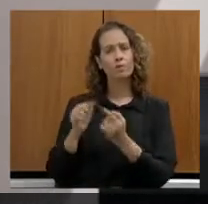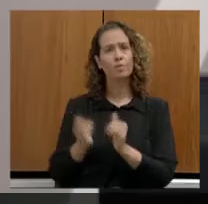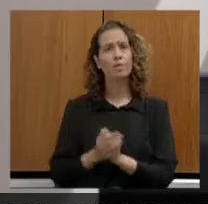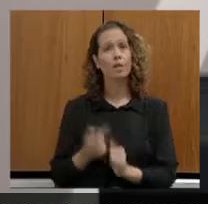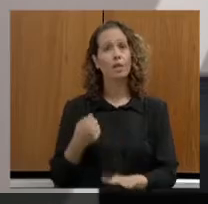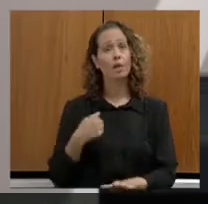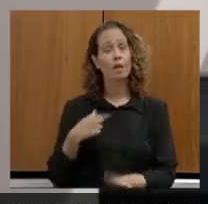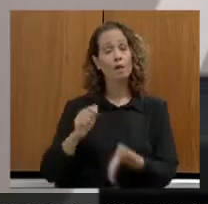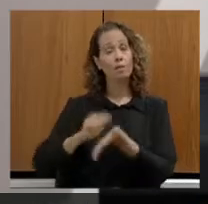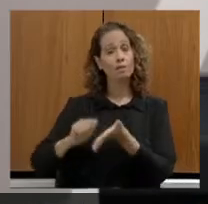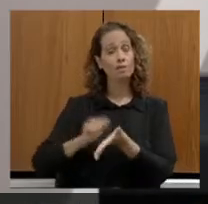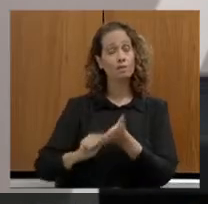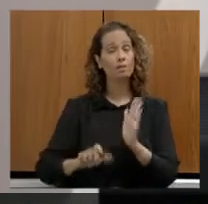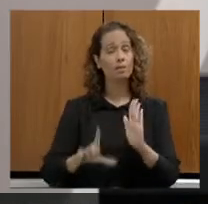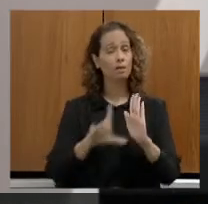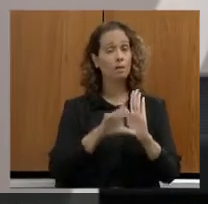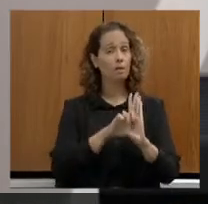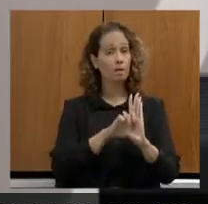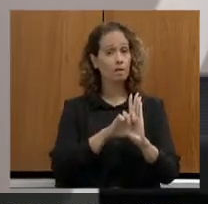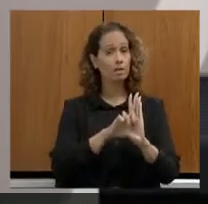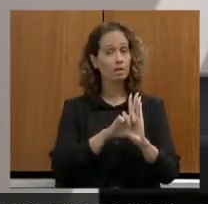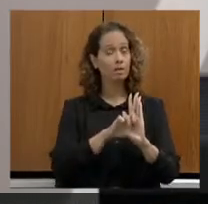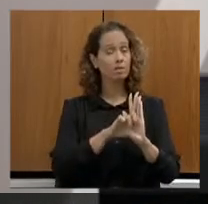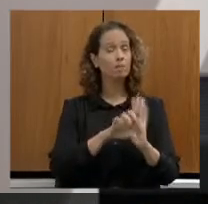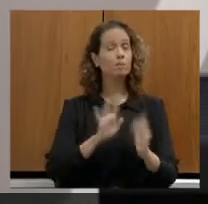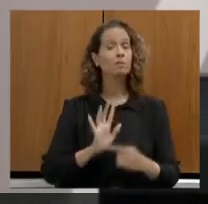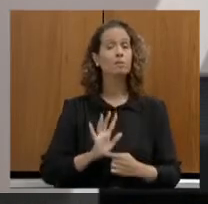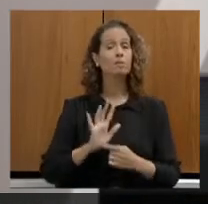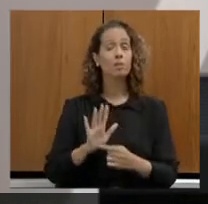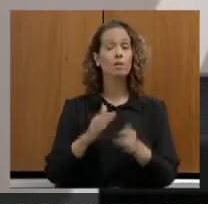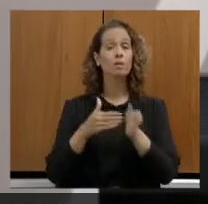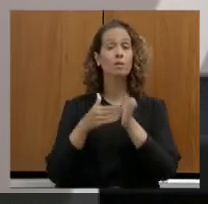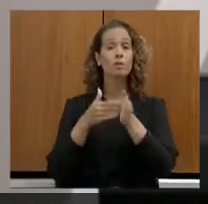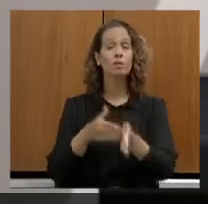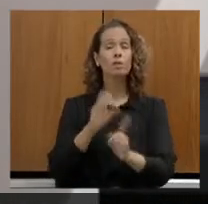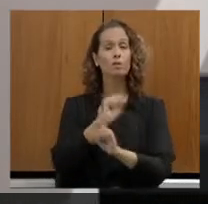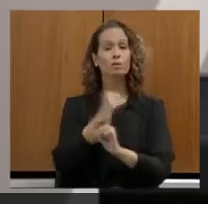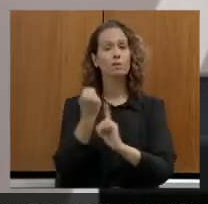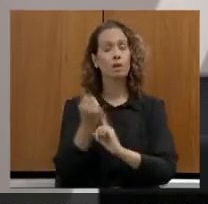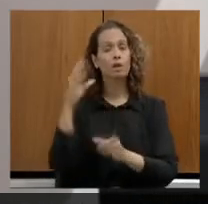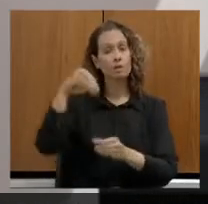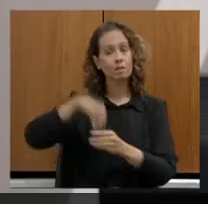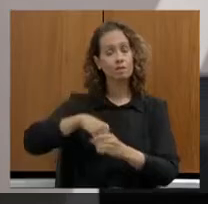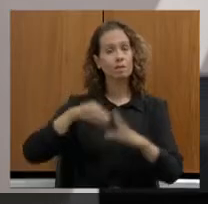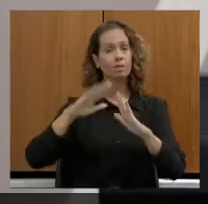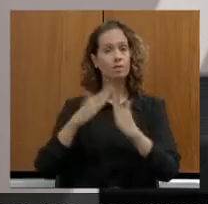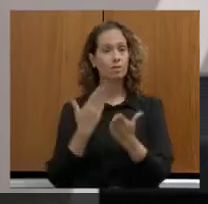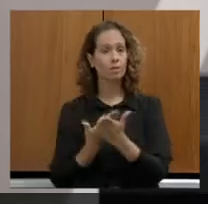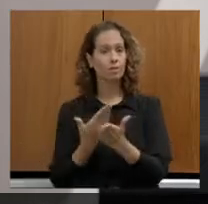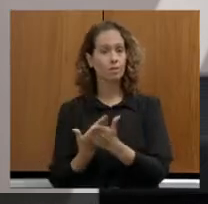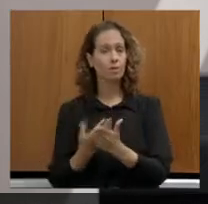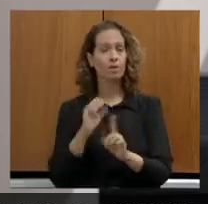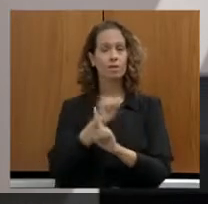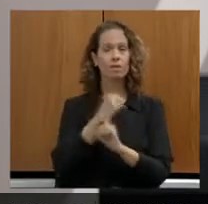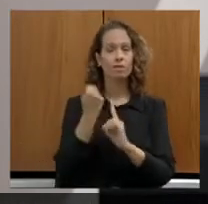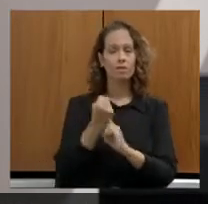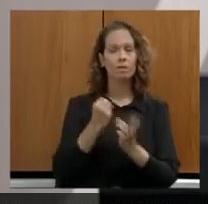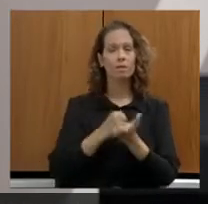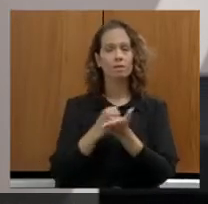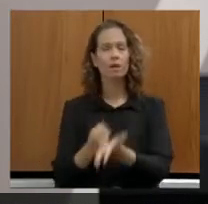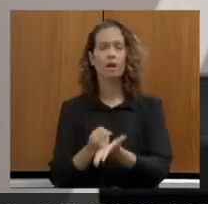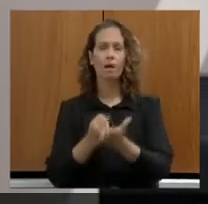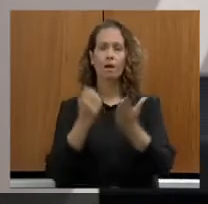sou o autor da lei que estabelece o acompanhamento social nas escolas assistentes sociais